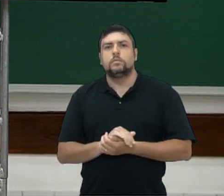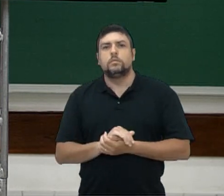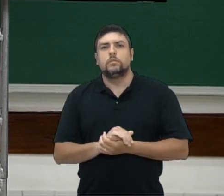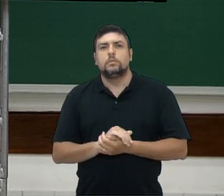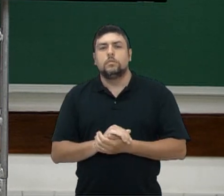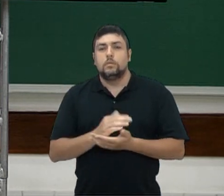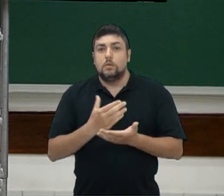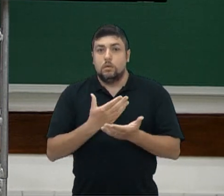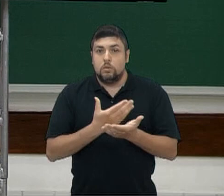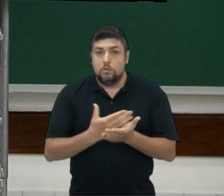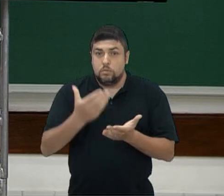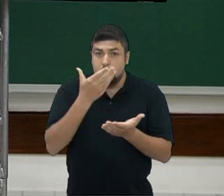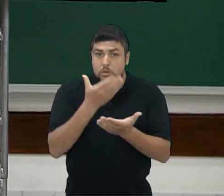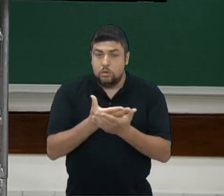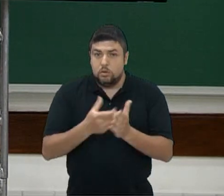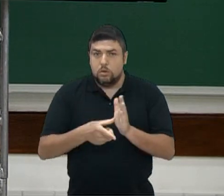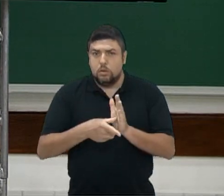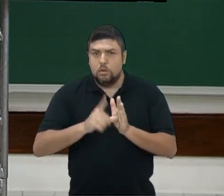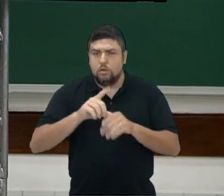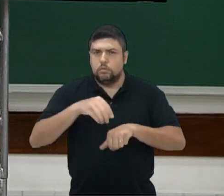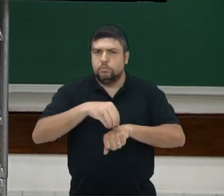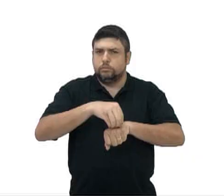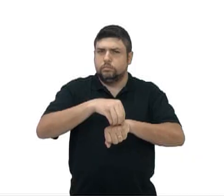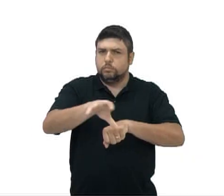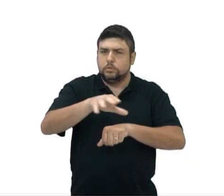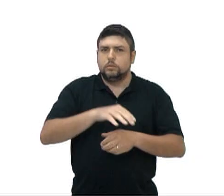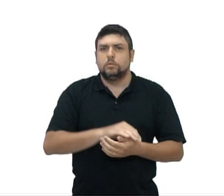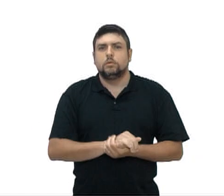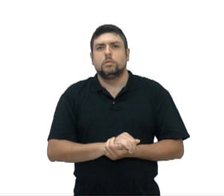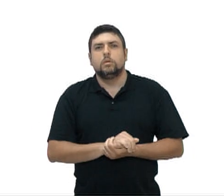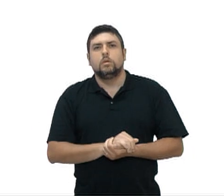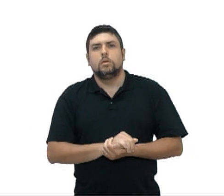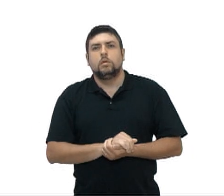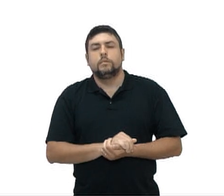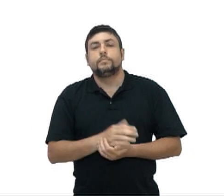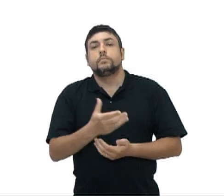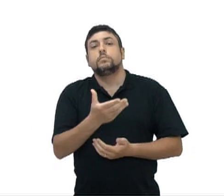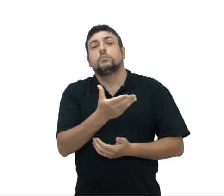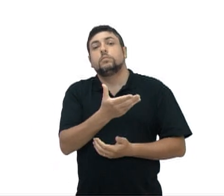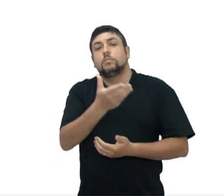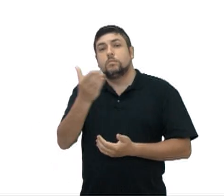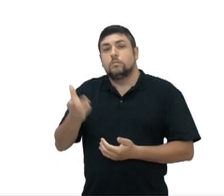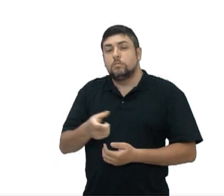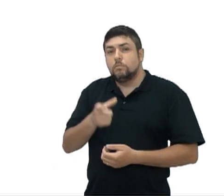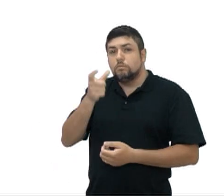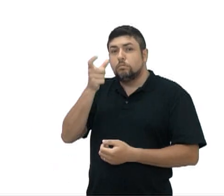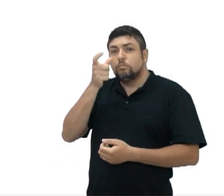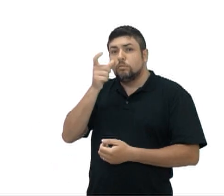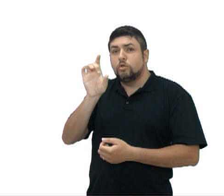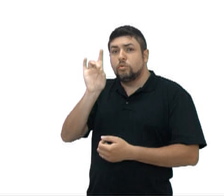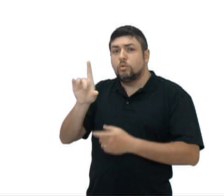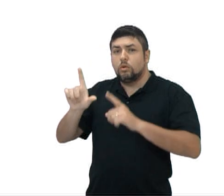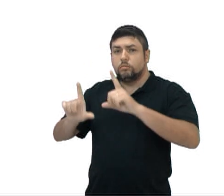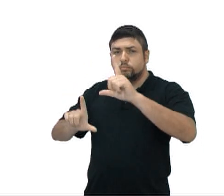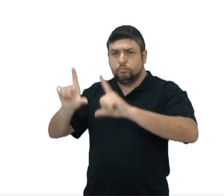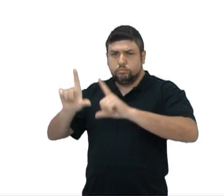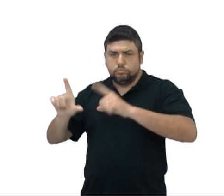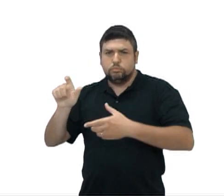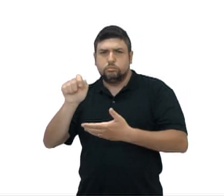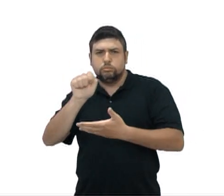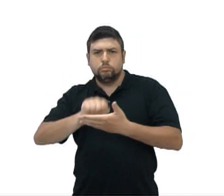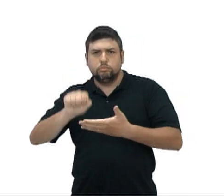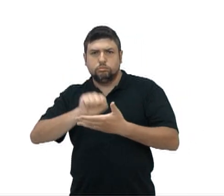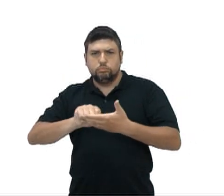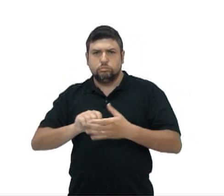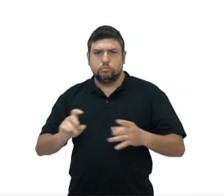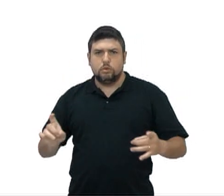informações importantes para vocês. Então, assim, aos estudantes que estão assistindo às aulas pela televisão, entreguem as suas atividades na